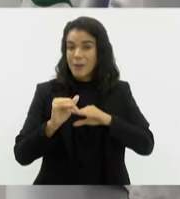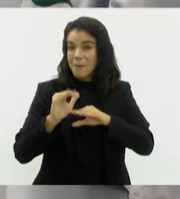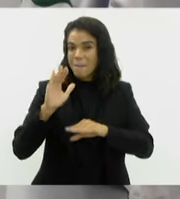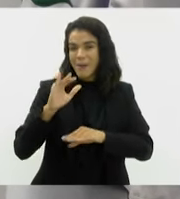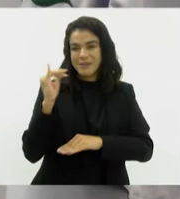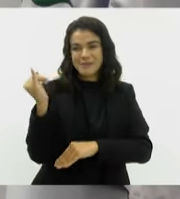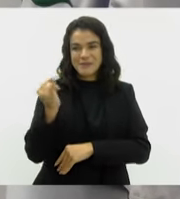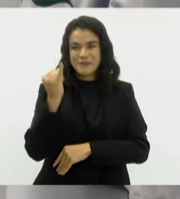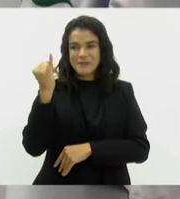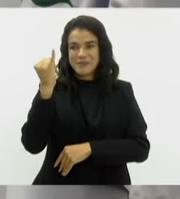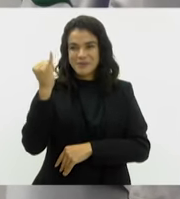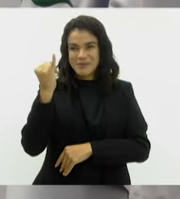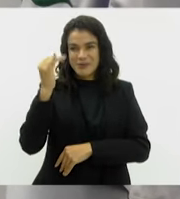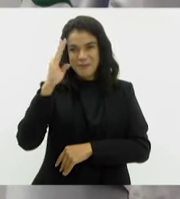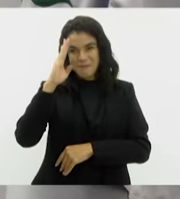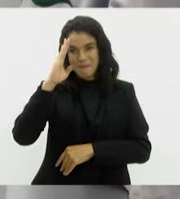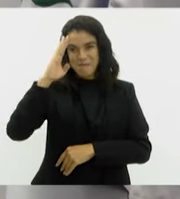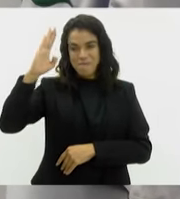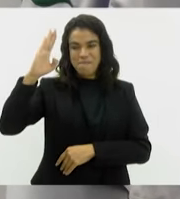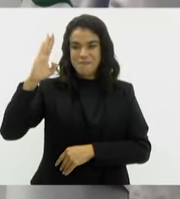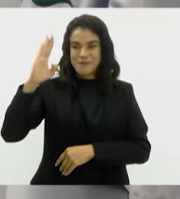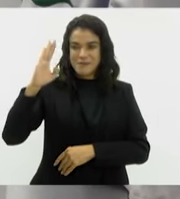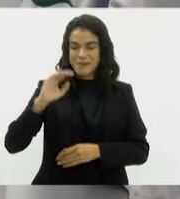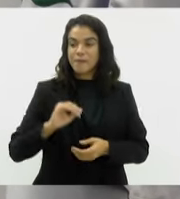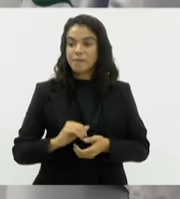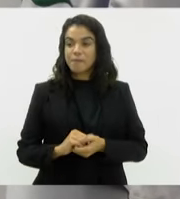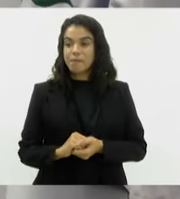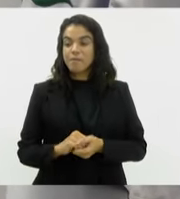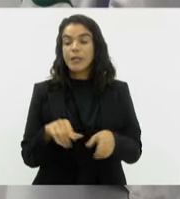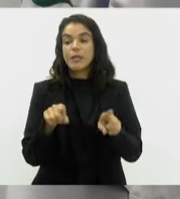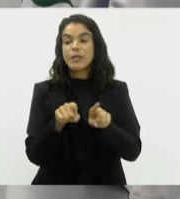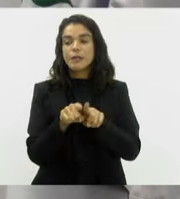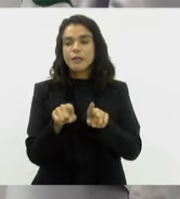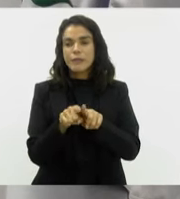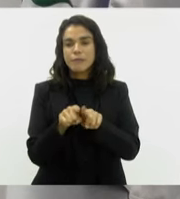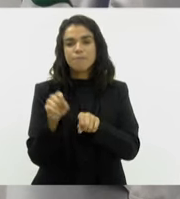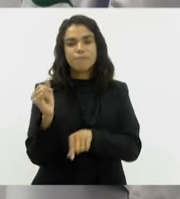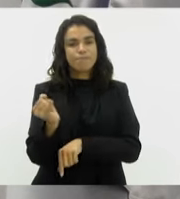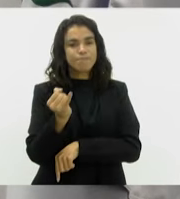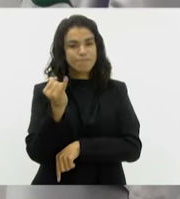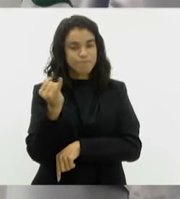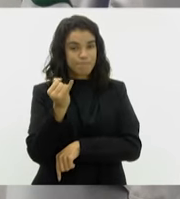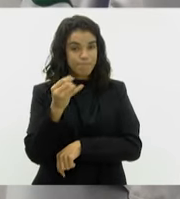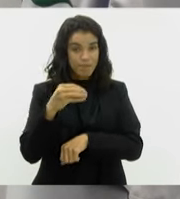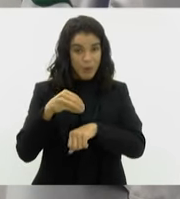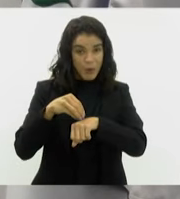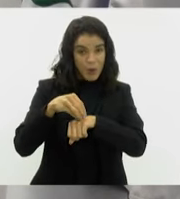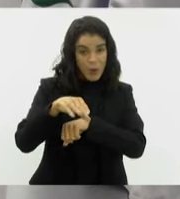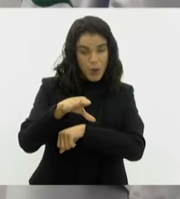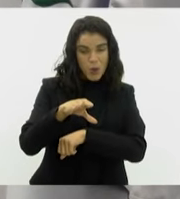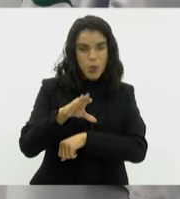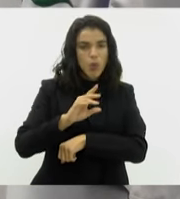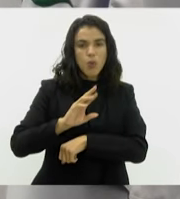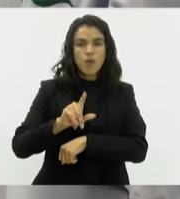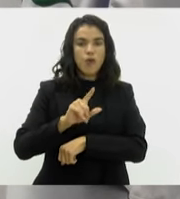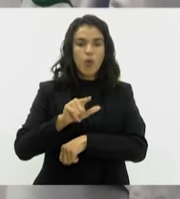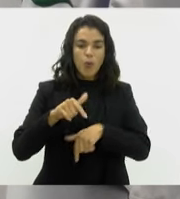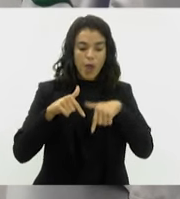da casa e é a mãe das comissões. Lembrando, e aí é importante que fique claro para todos nós, que não foi uma ação